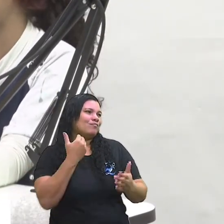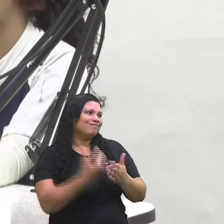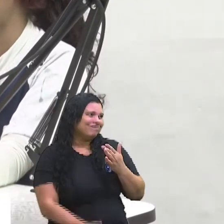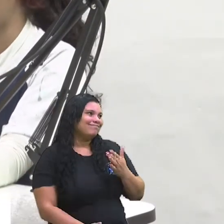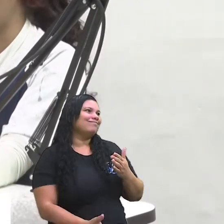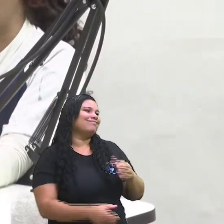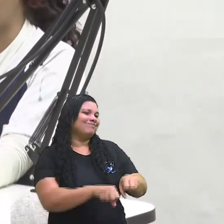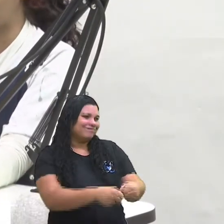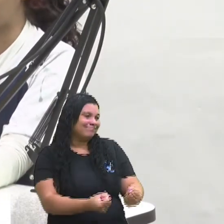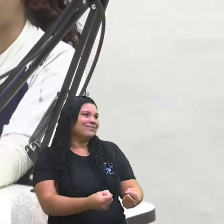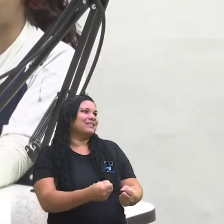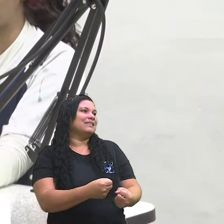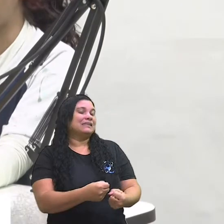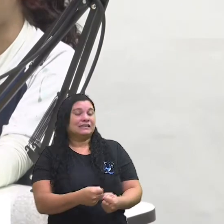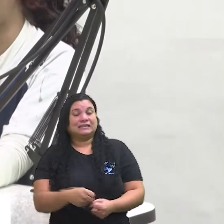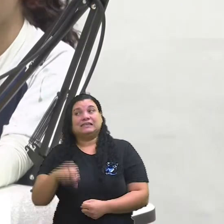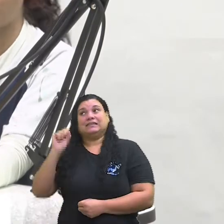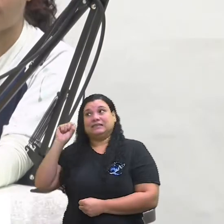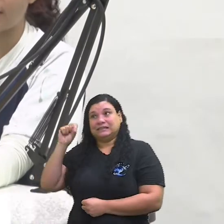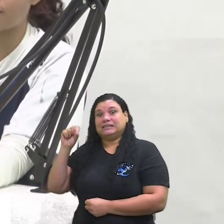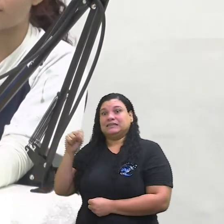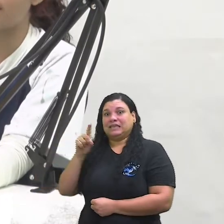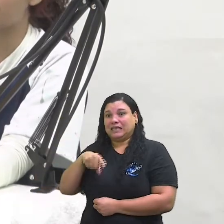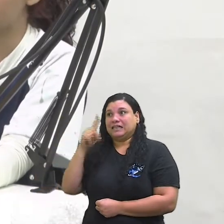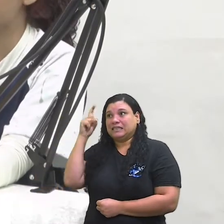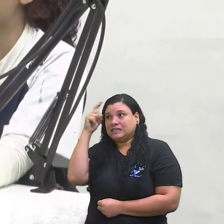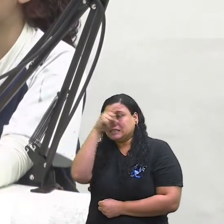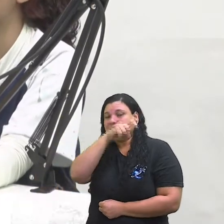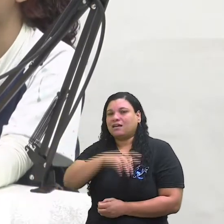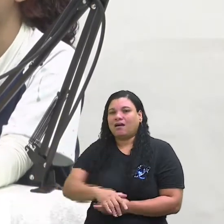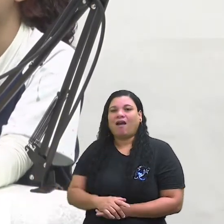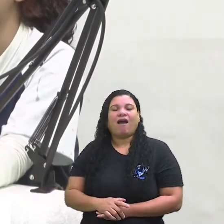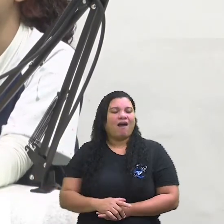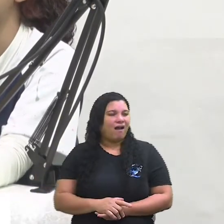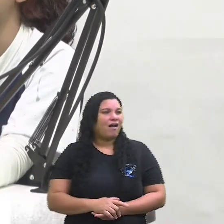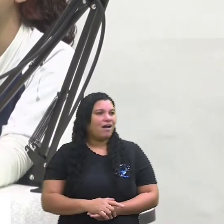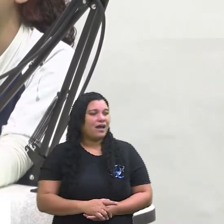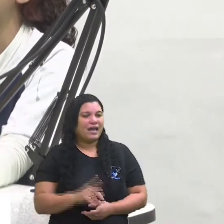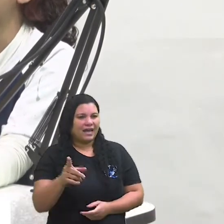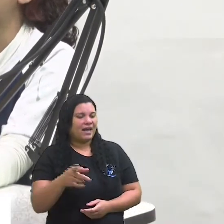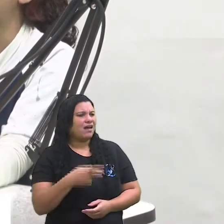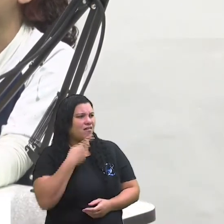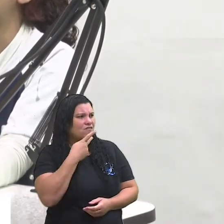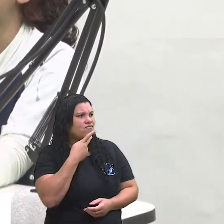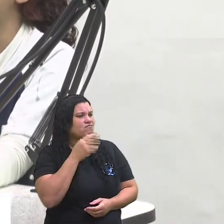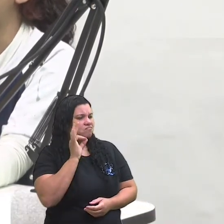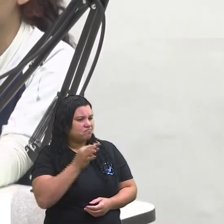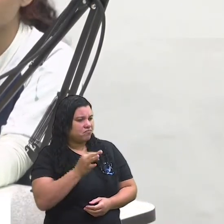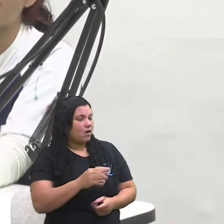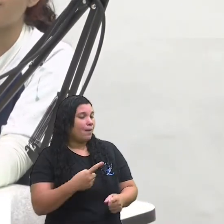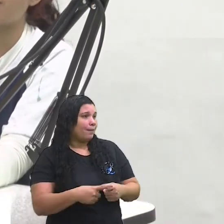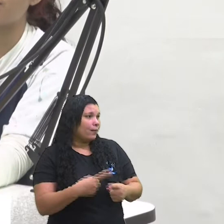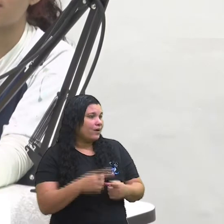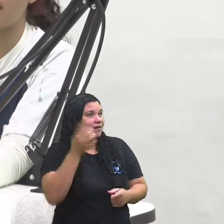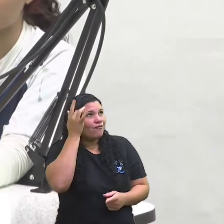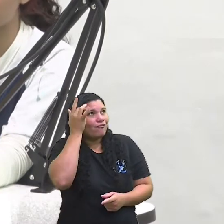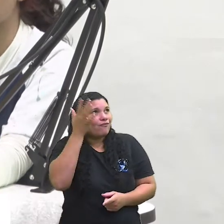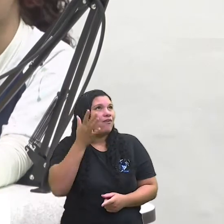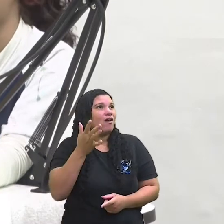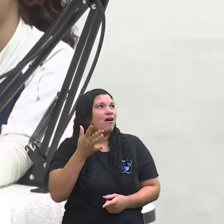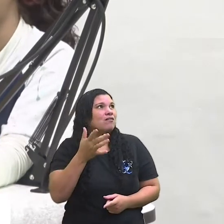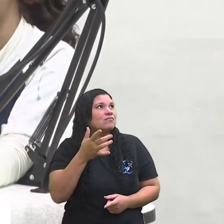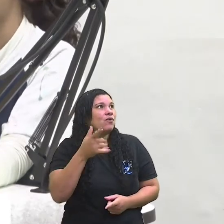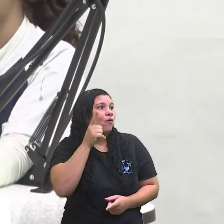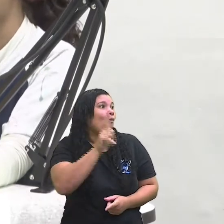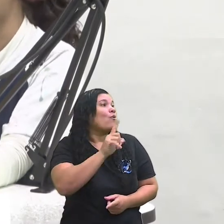certa. É muito fácil você destruir a confiança de alguém, mas é muito difícil você